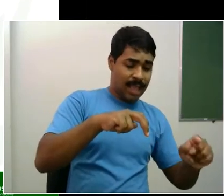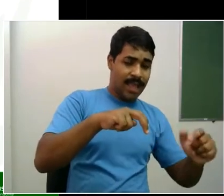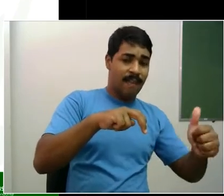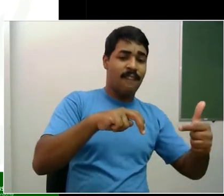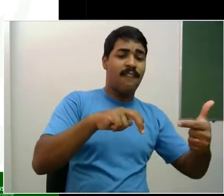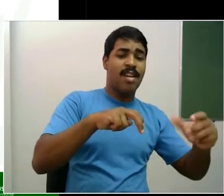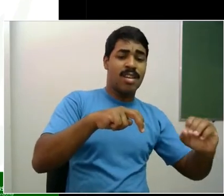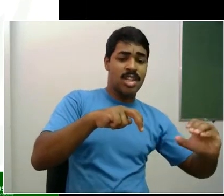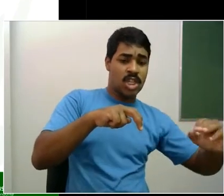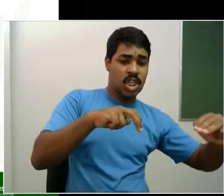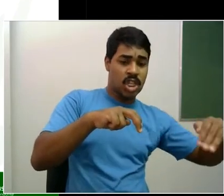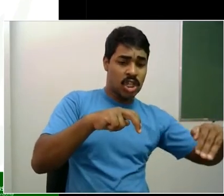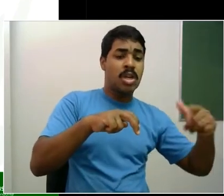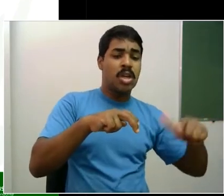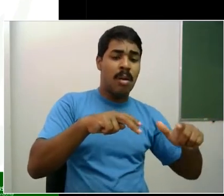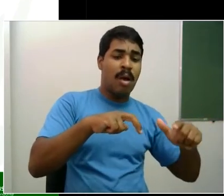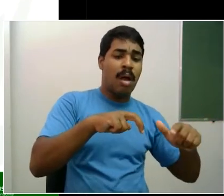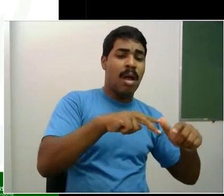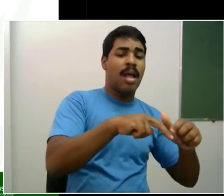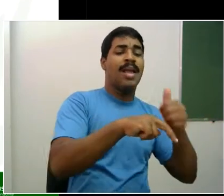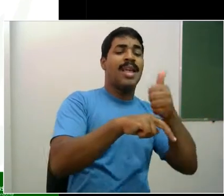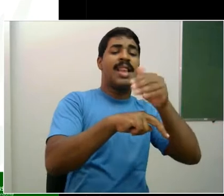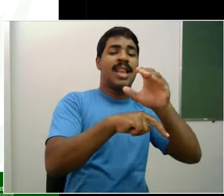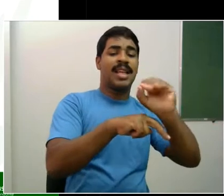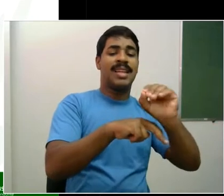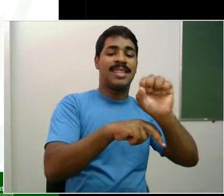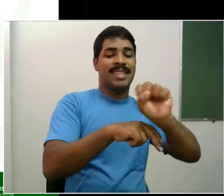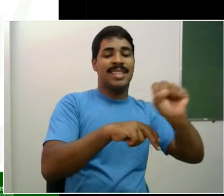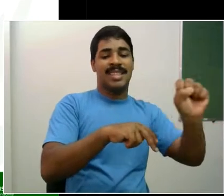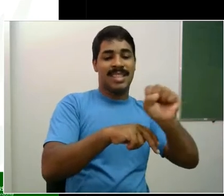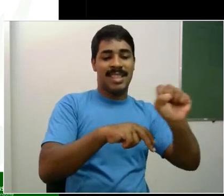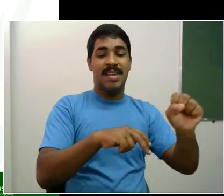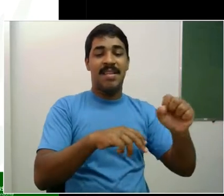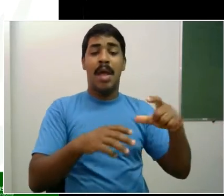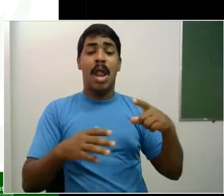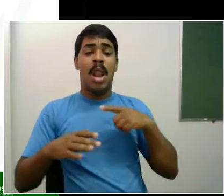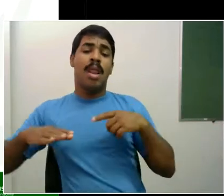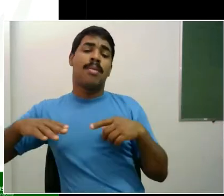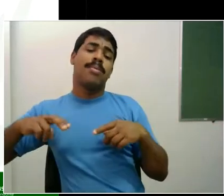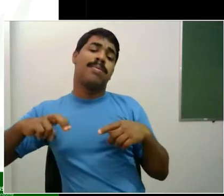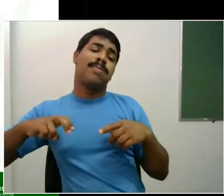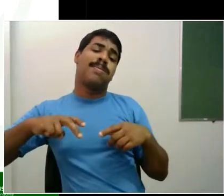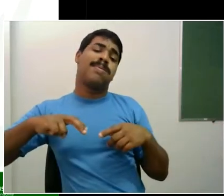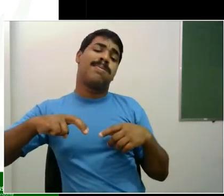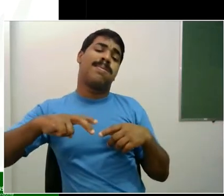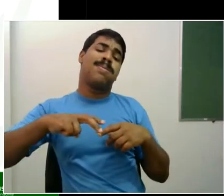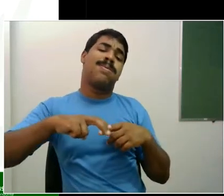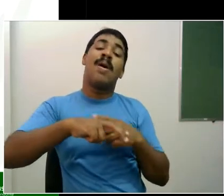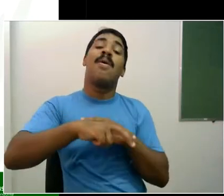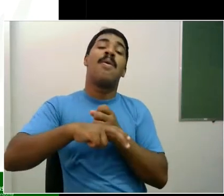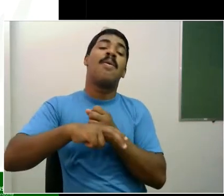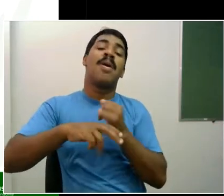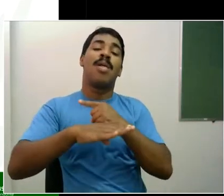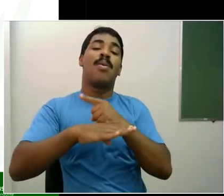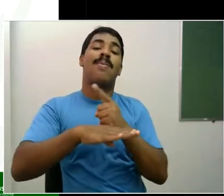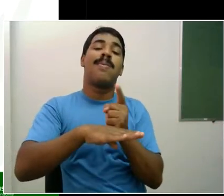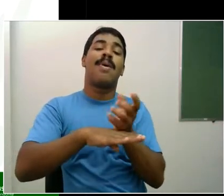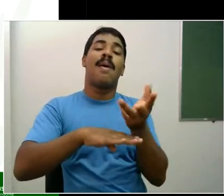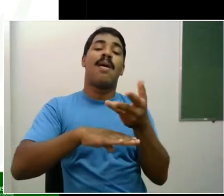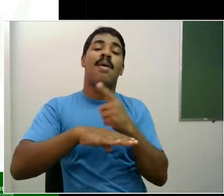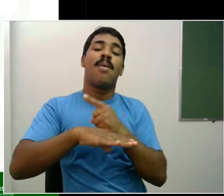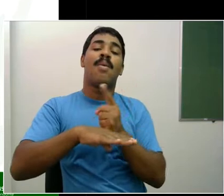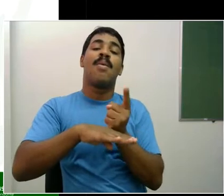percorreu todo esse trecho com a velocidade de 10 centímetros por segundo. A cada mudança de posição que ele